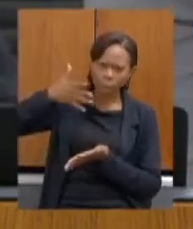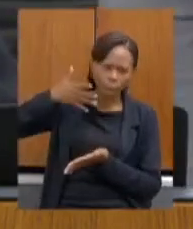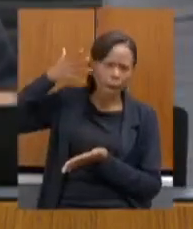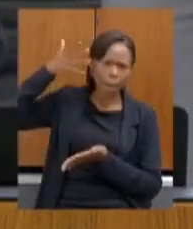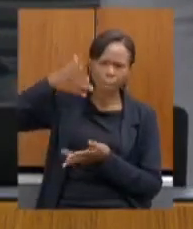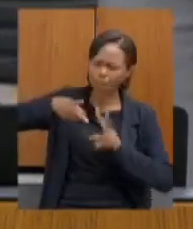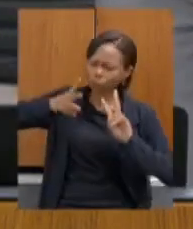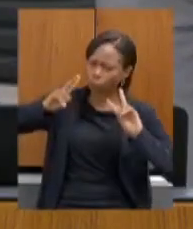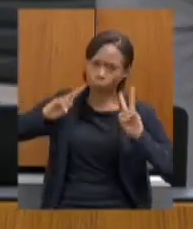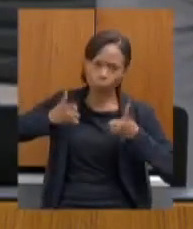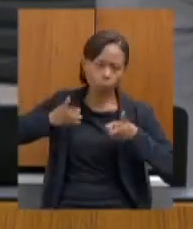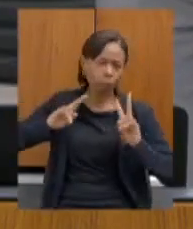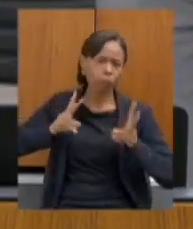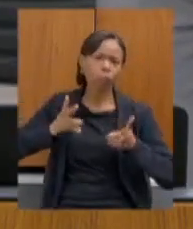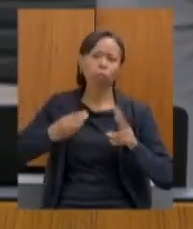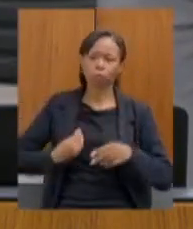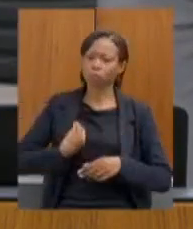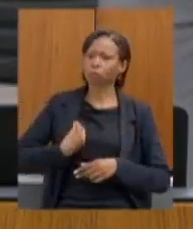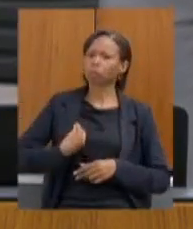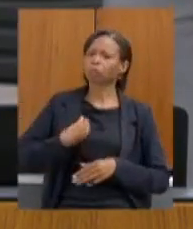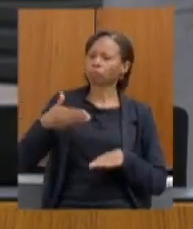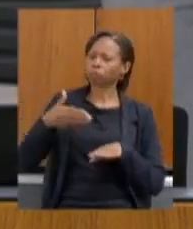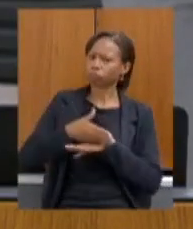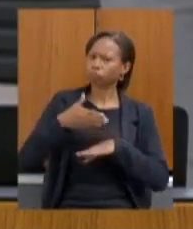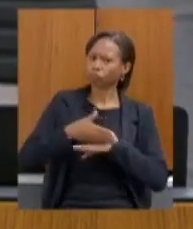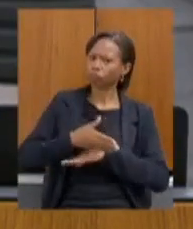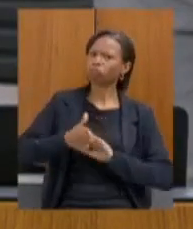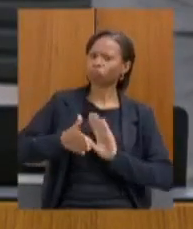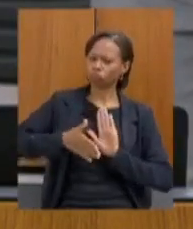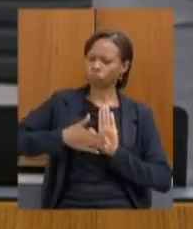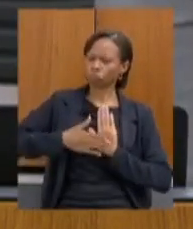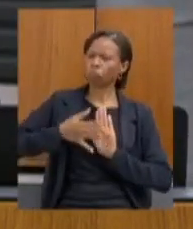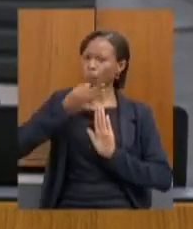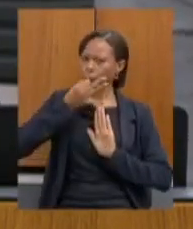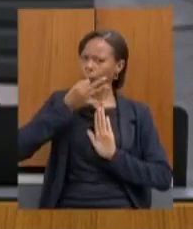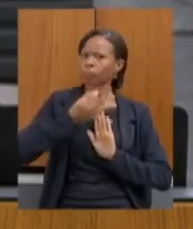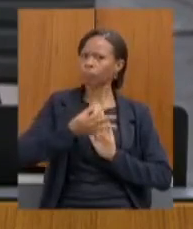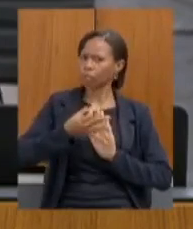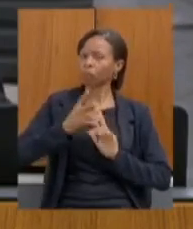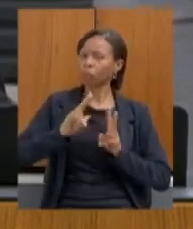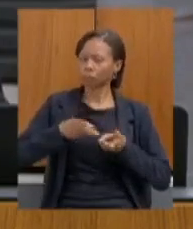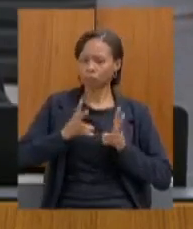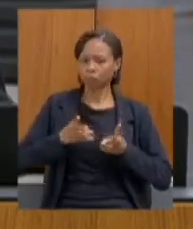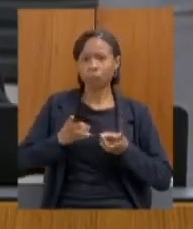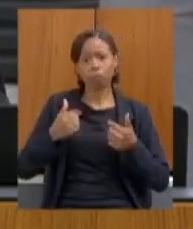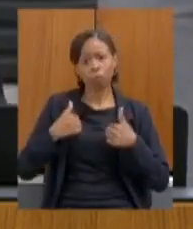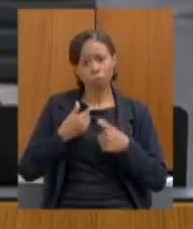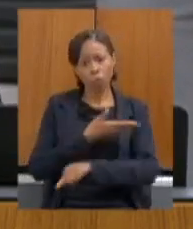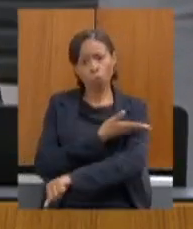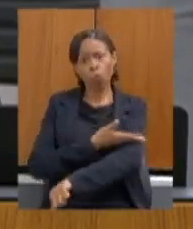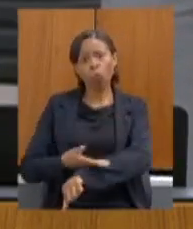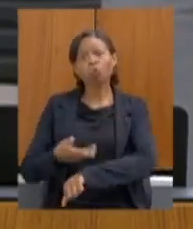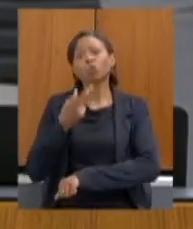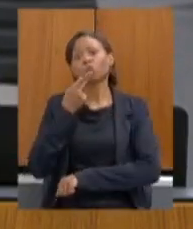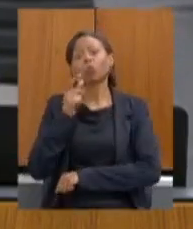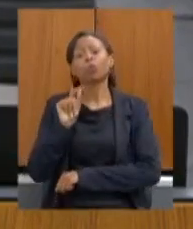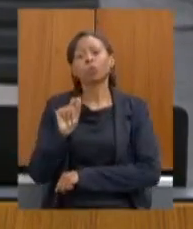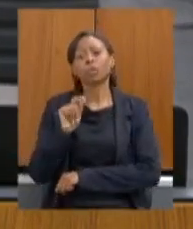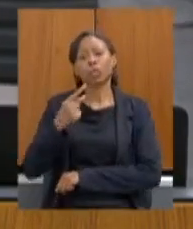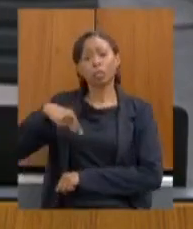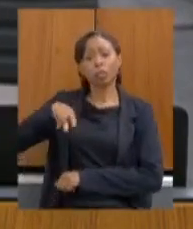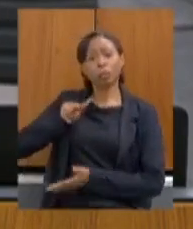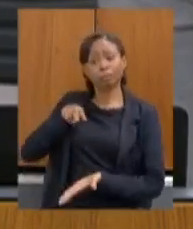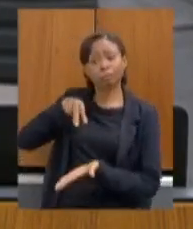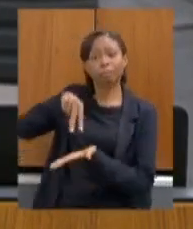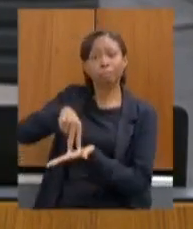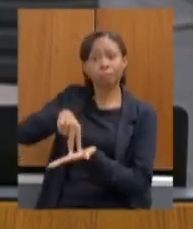estilo de participação também era de ser um parlamentar propositivo. Eu costumo dizer que a nossa ação é um pé no parlamento e